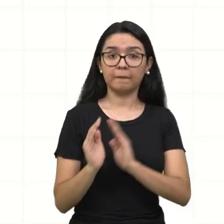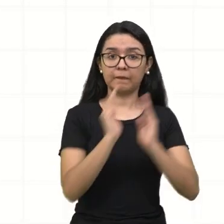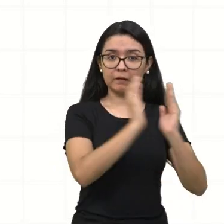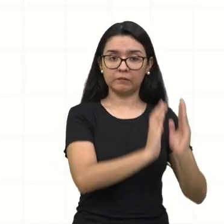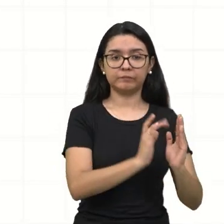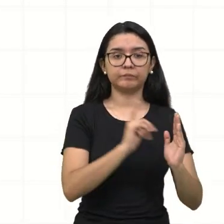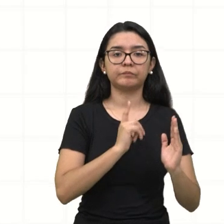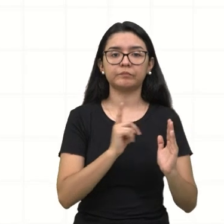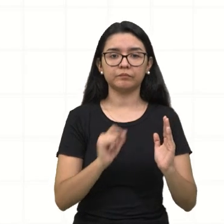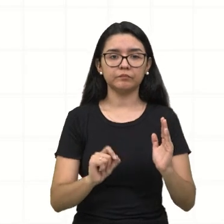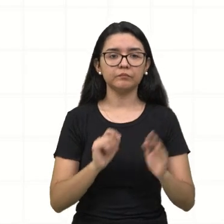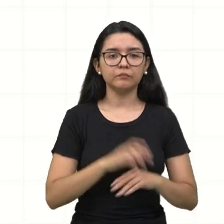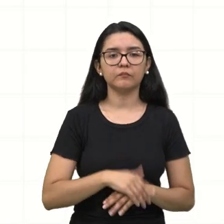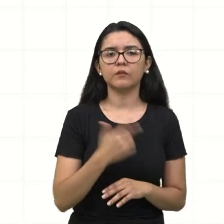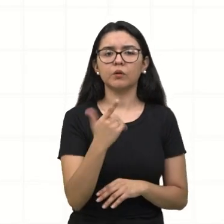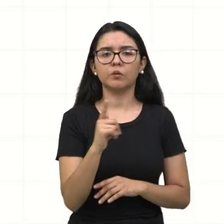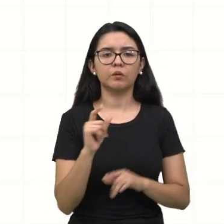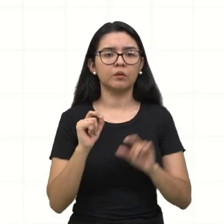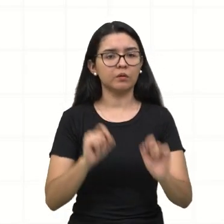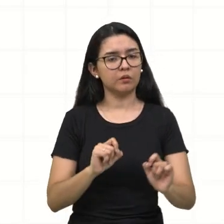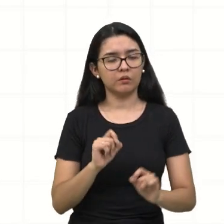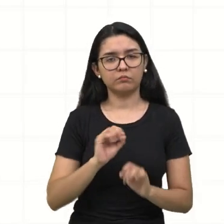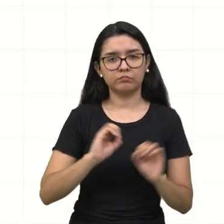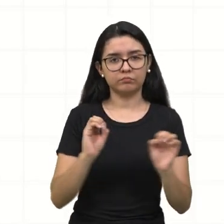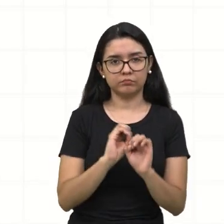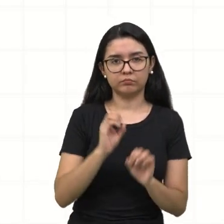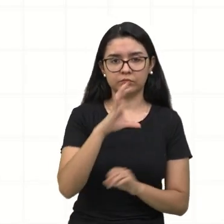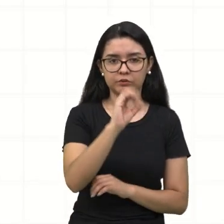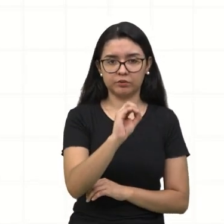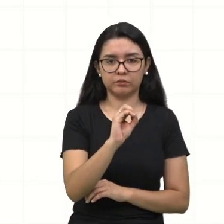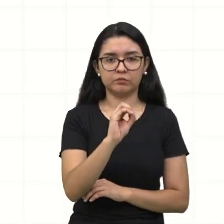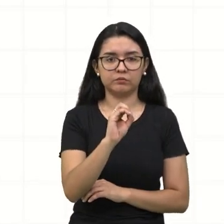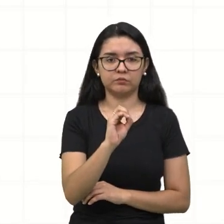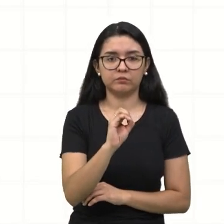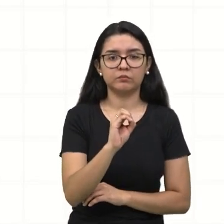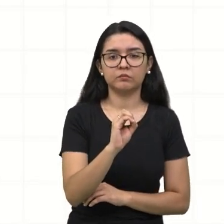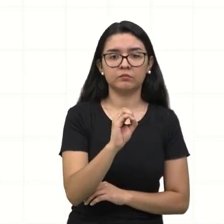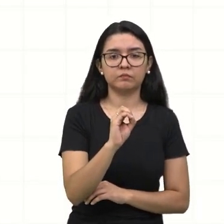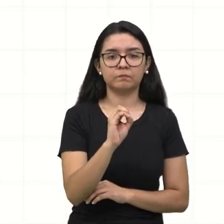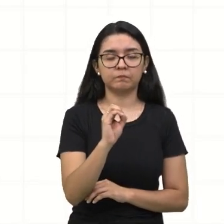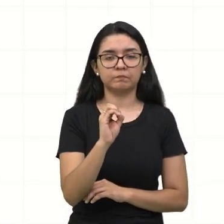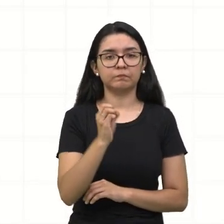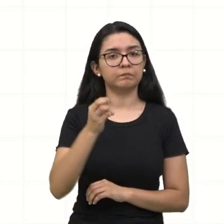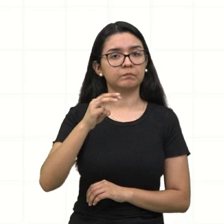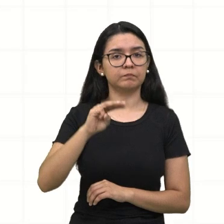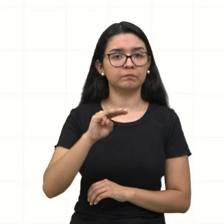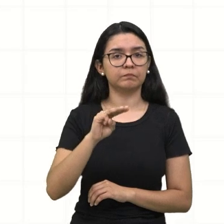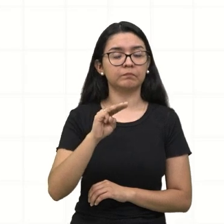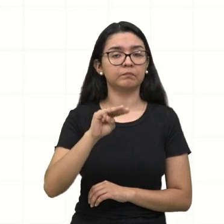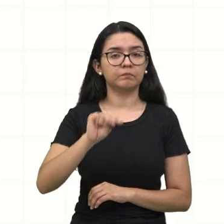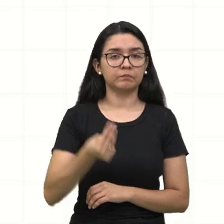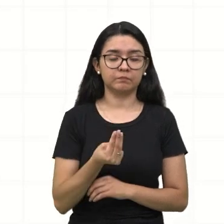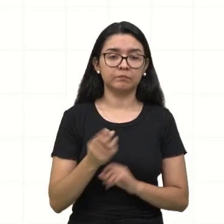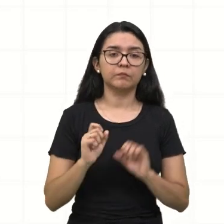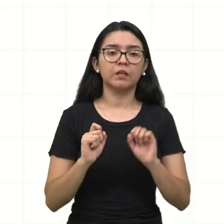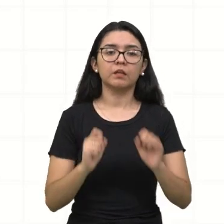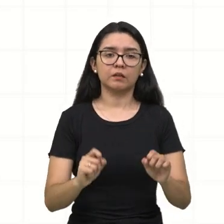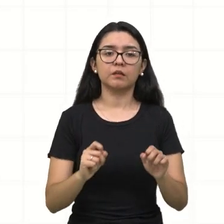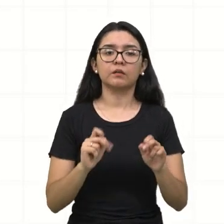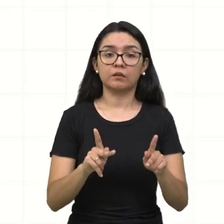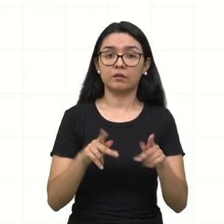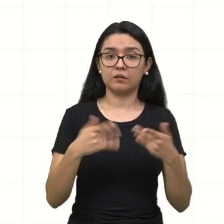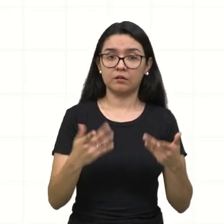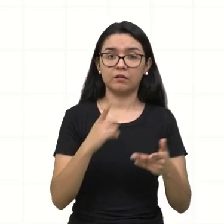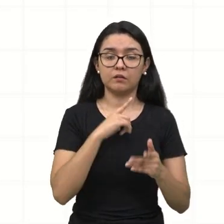No caso aqui, nós não temos nenhuma unidade de milhão, né? Ou seja, 0 unidades de milhão. Aqui nós temos o